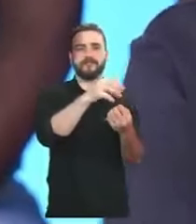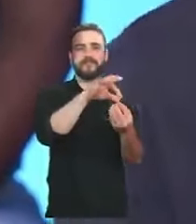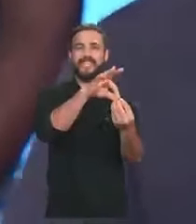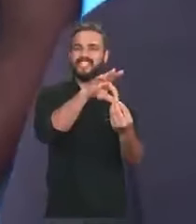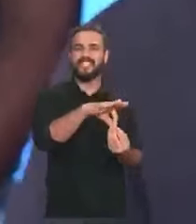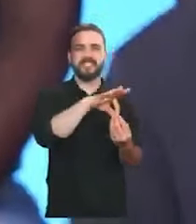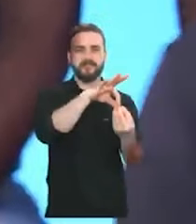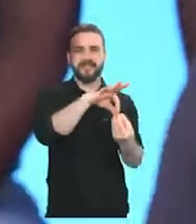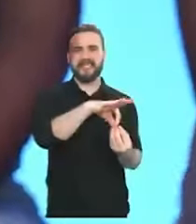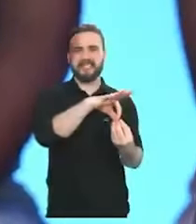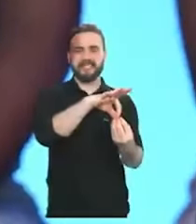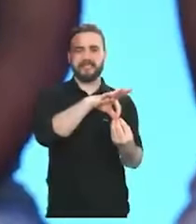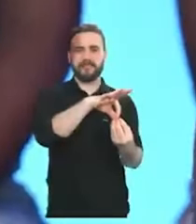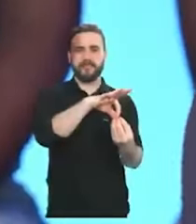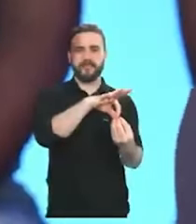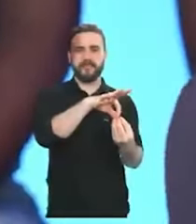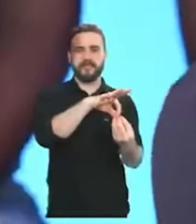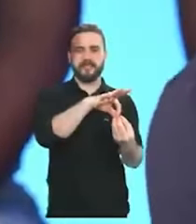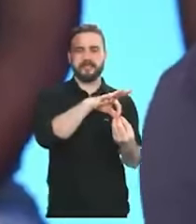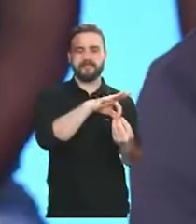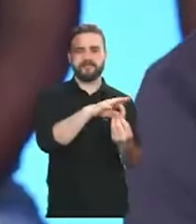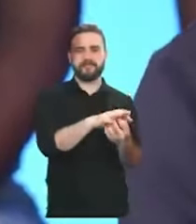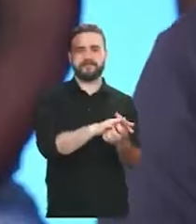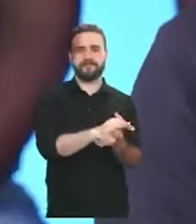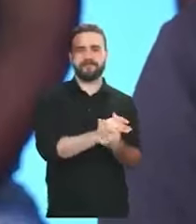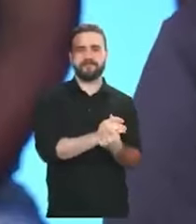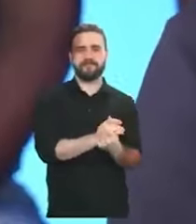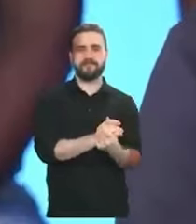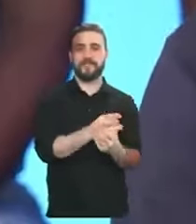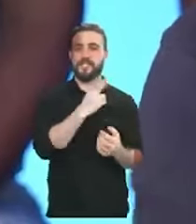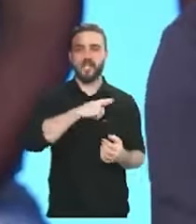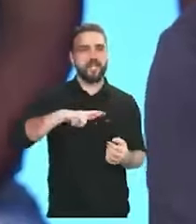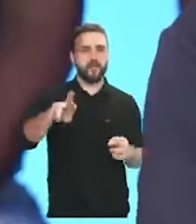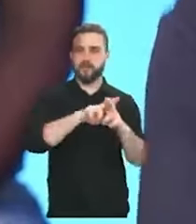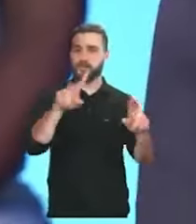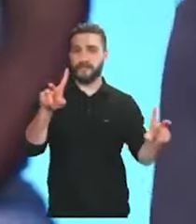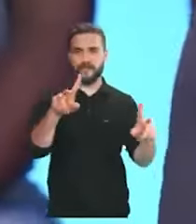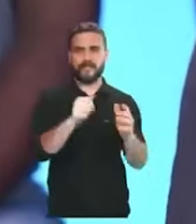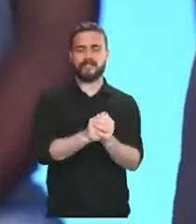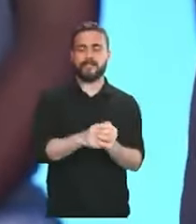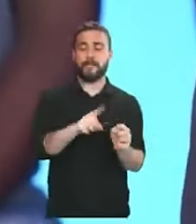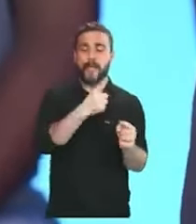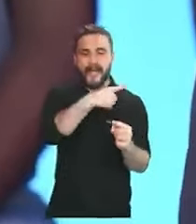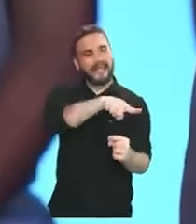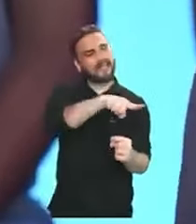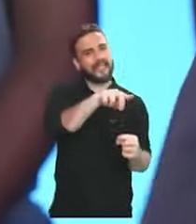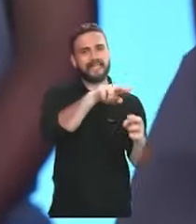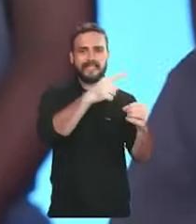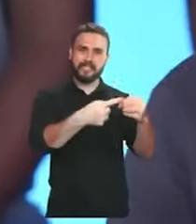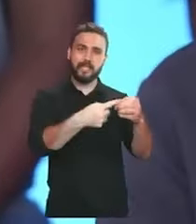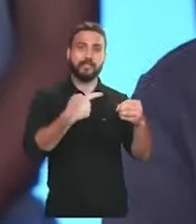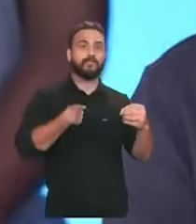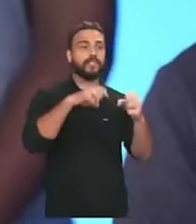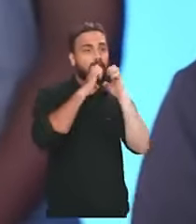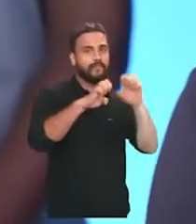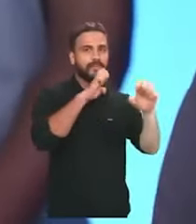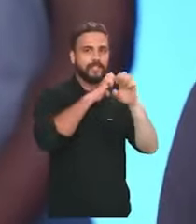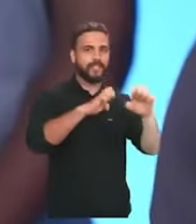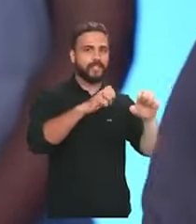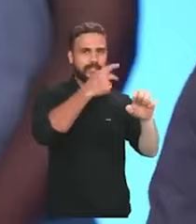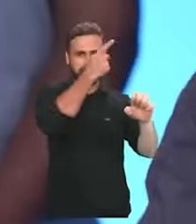É uma escola que vocês têm, que você treina a gente ali e ao mesmo tempo evangeliza os peregrinos. Conta para nós como funciona. É, então,